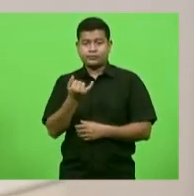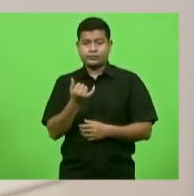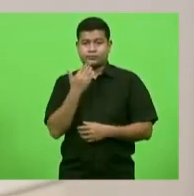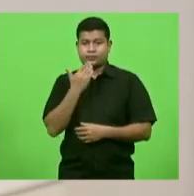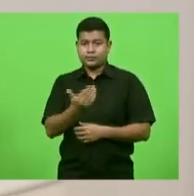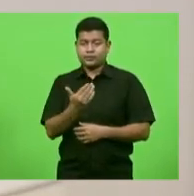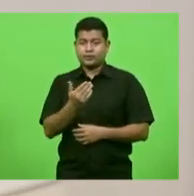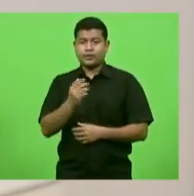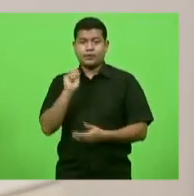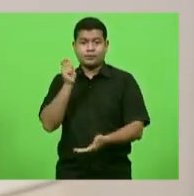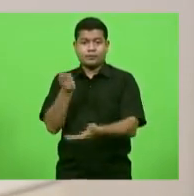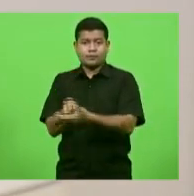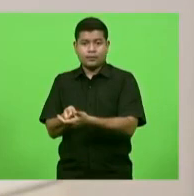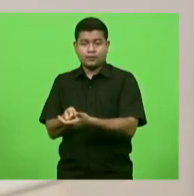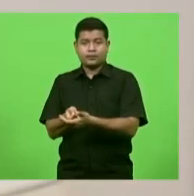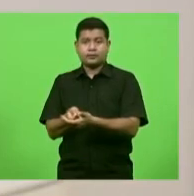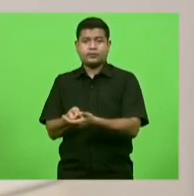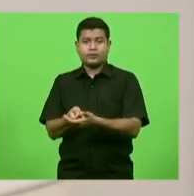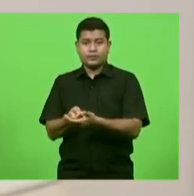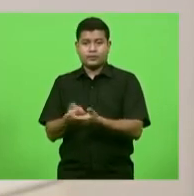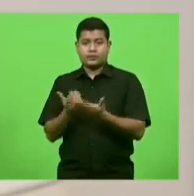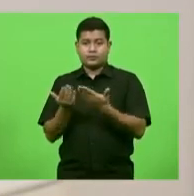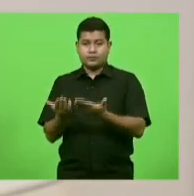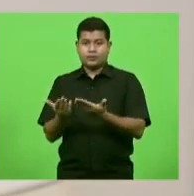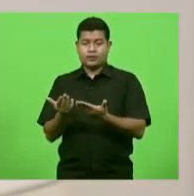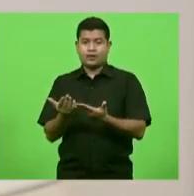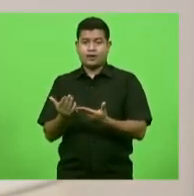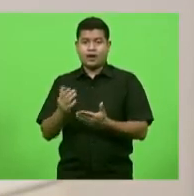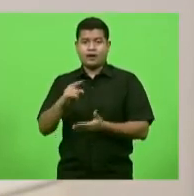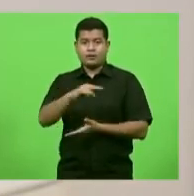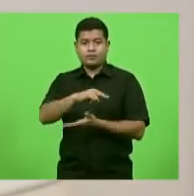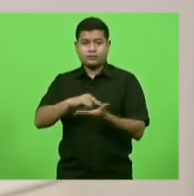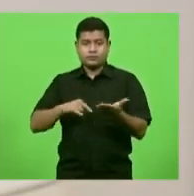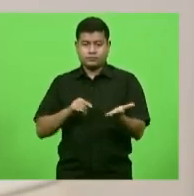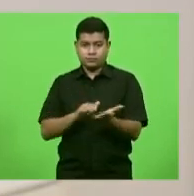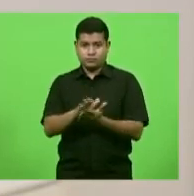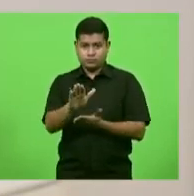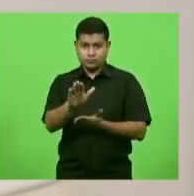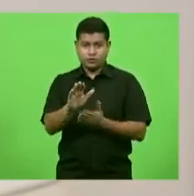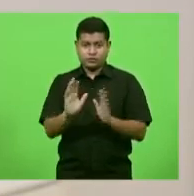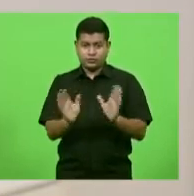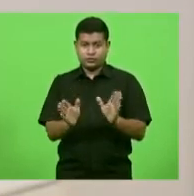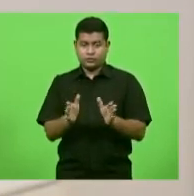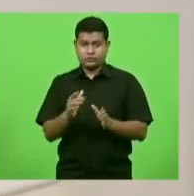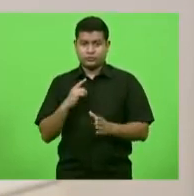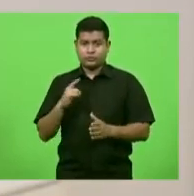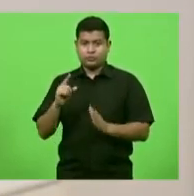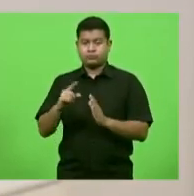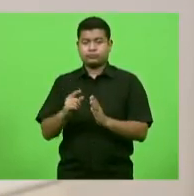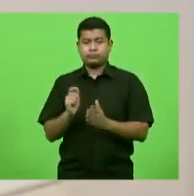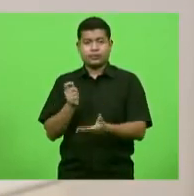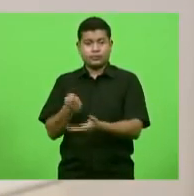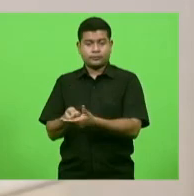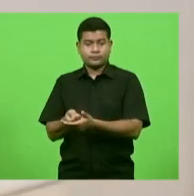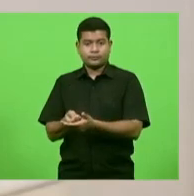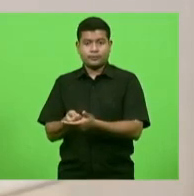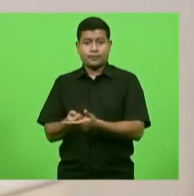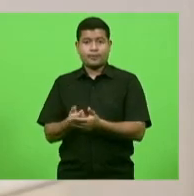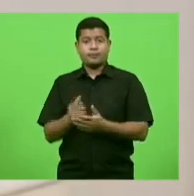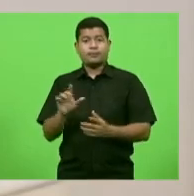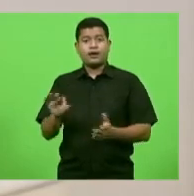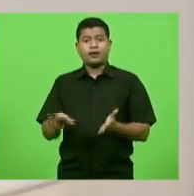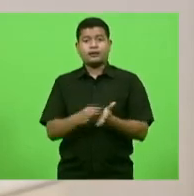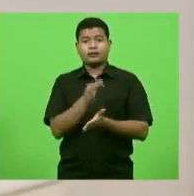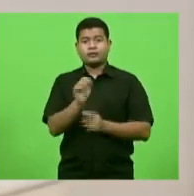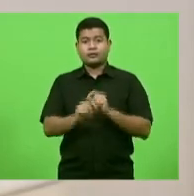Estado, remetendo-se o respectivo comprovante de liquidação. No ponto, destaca-se que não houve